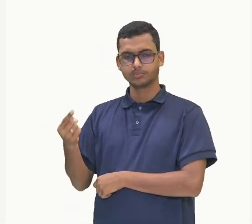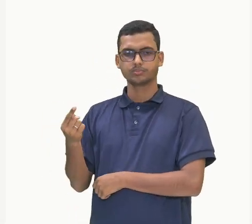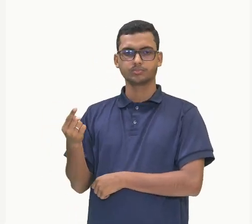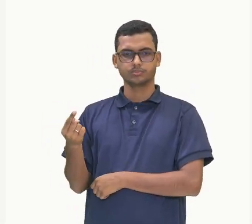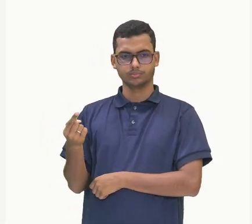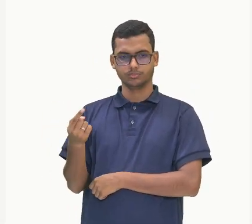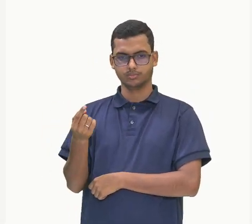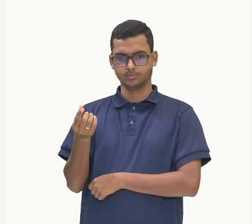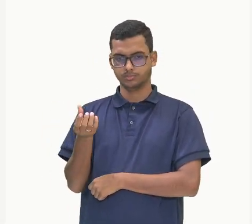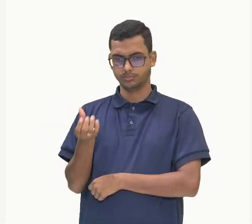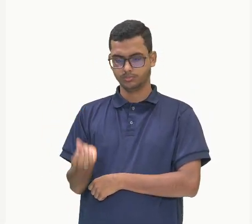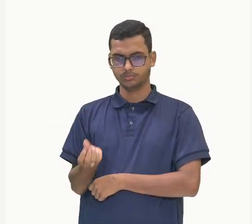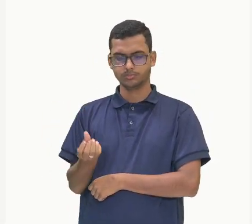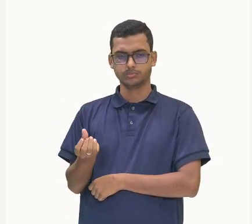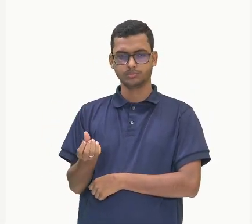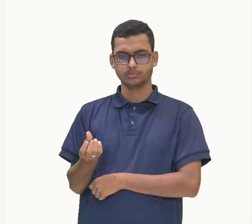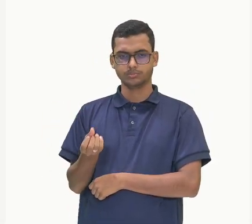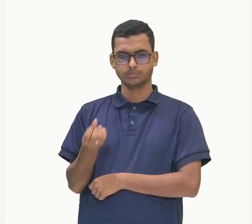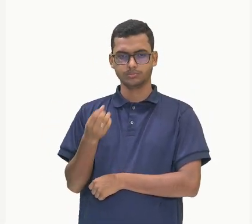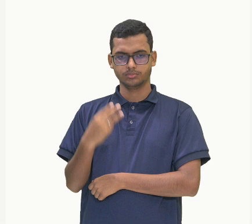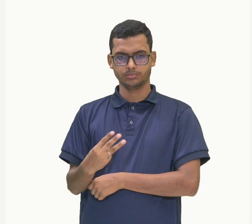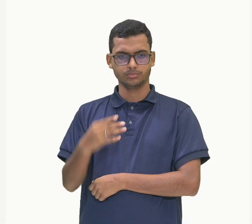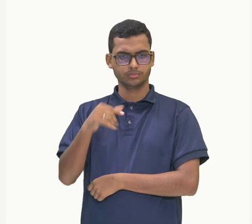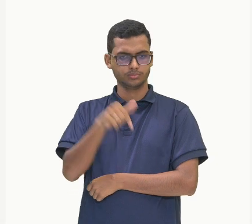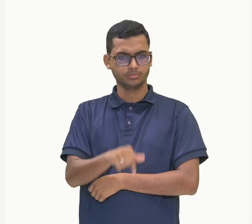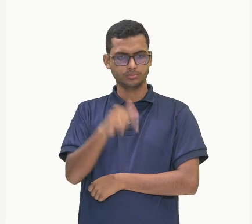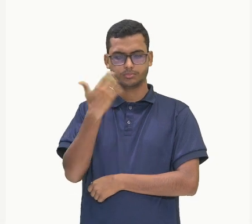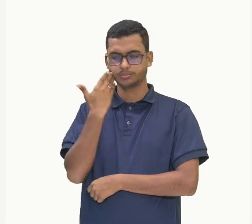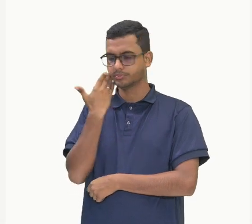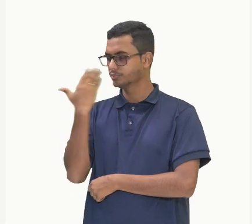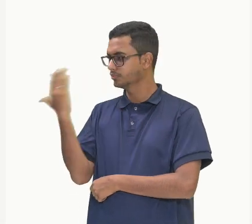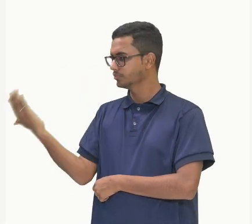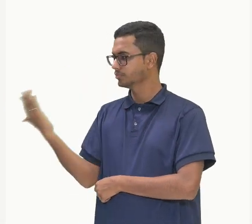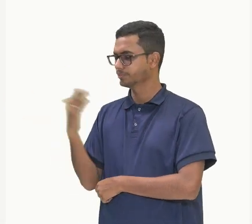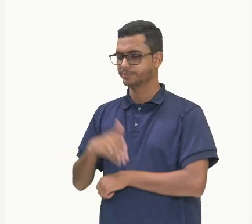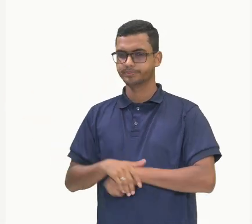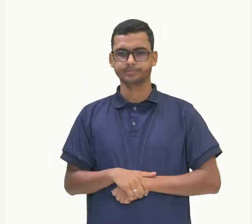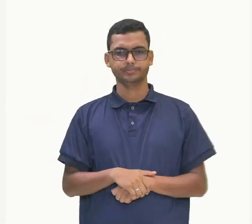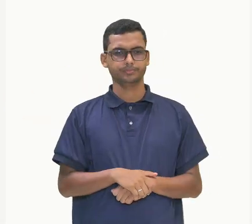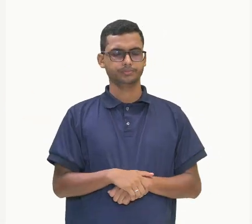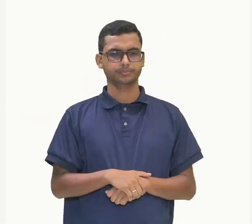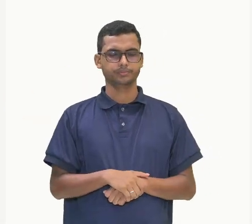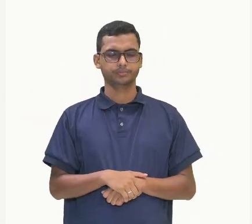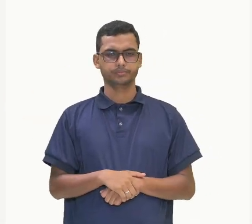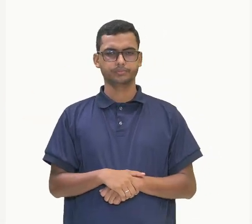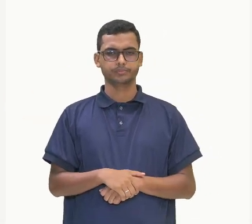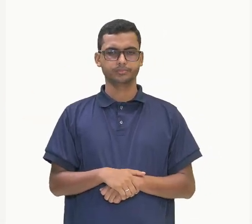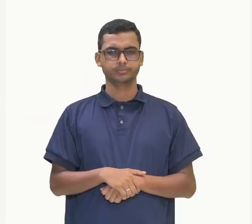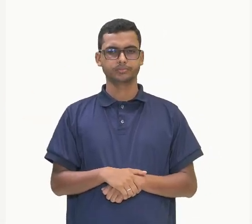a vírgula vai ficar bem aqui. Então, a soma de 5,68 mais